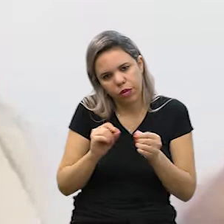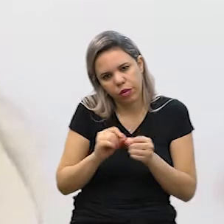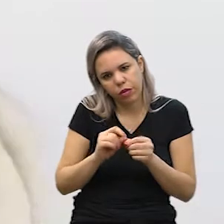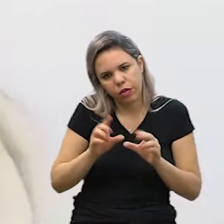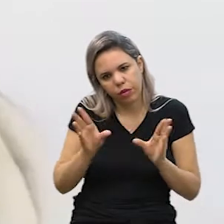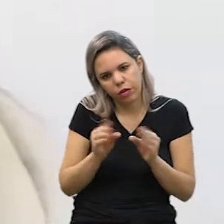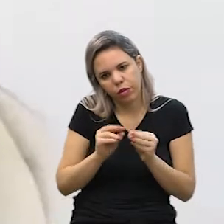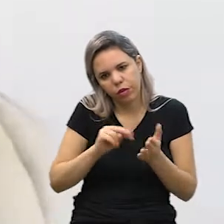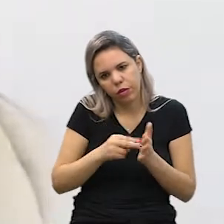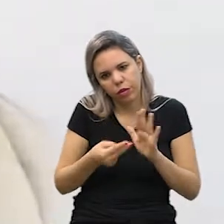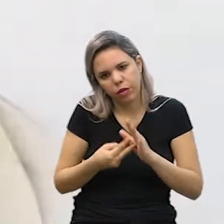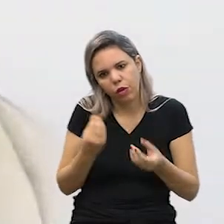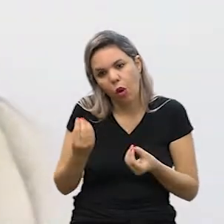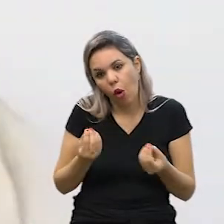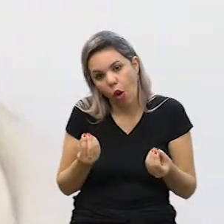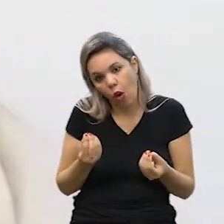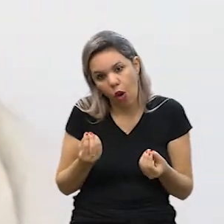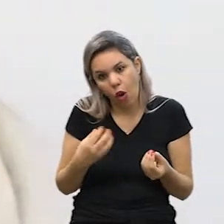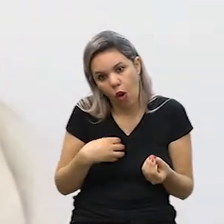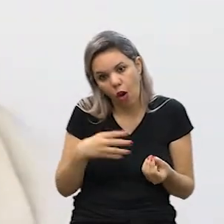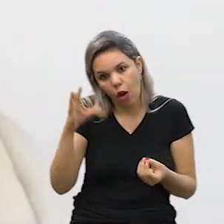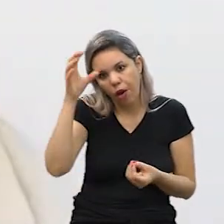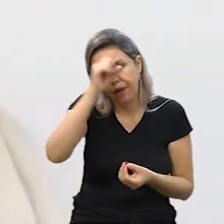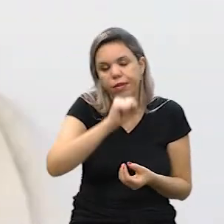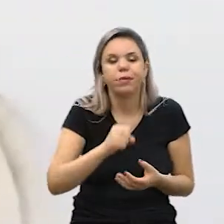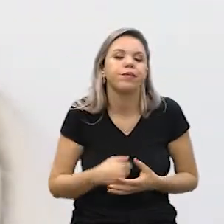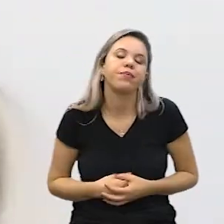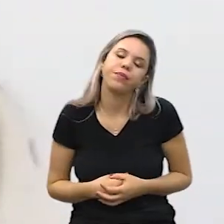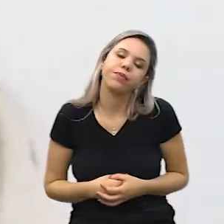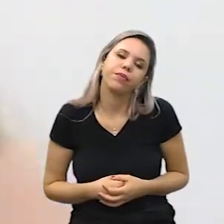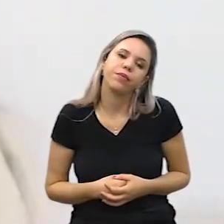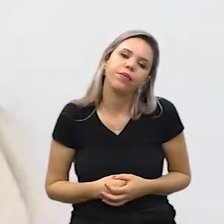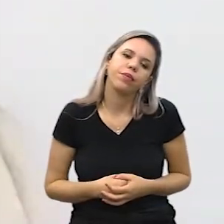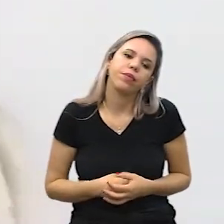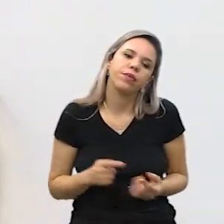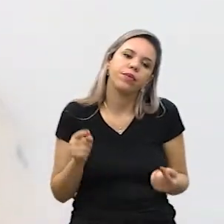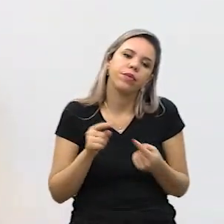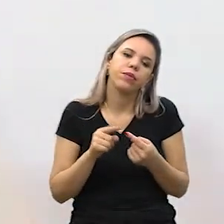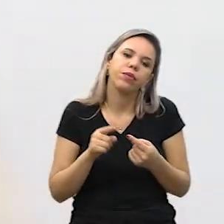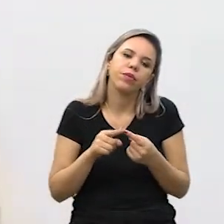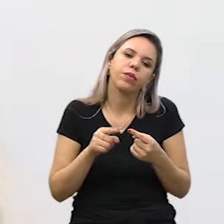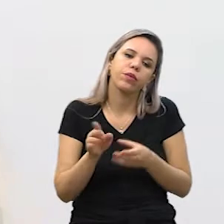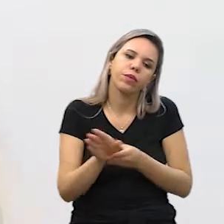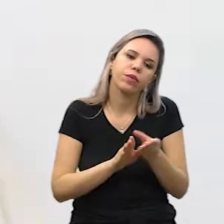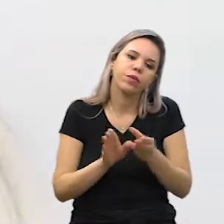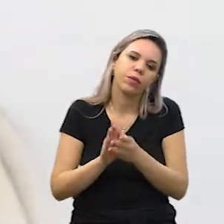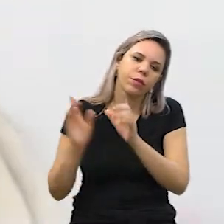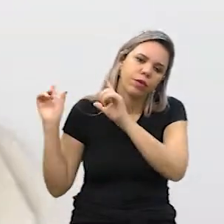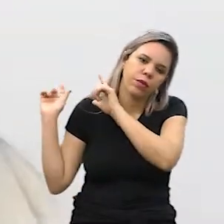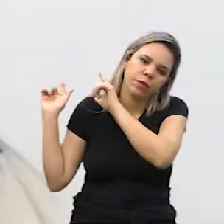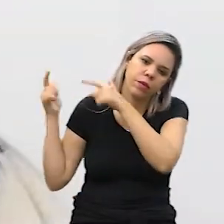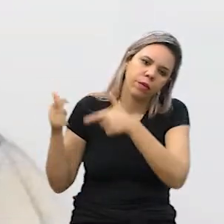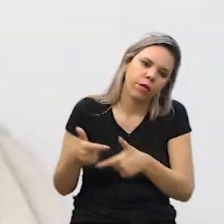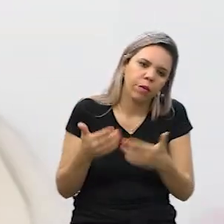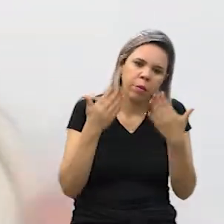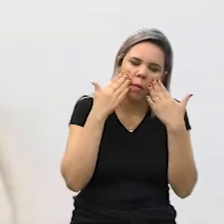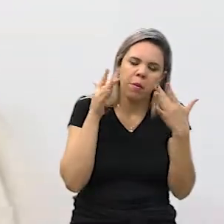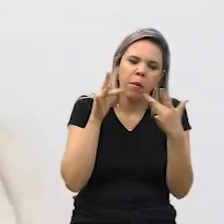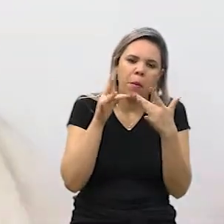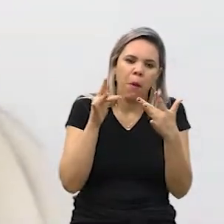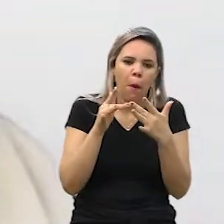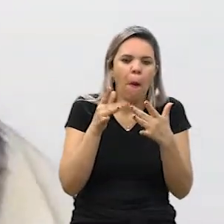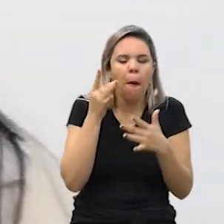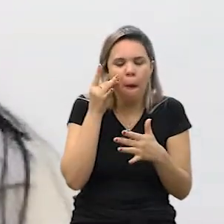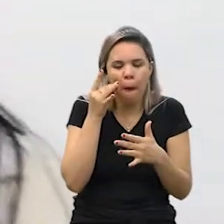uma definição desse tipo de aprendizagem, uma combinação da instrução tradicional, face a face, com uma